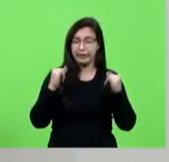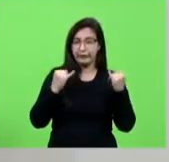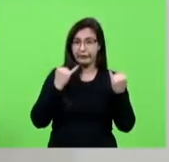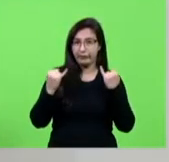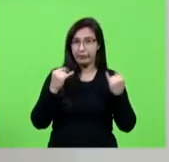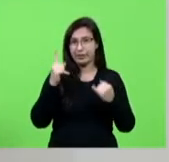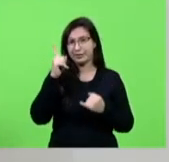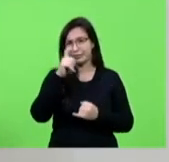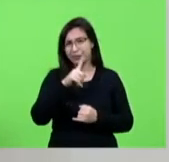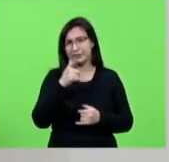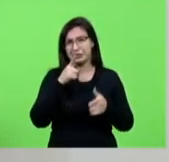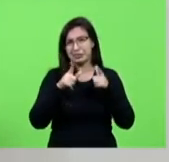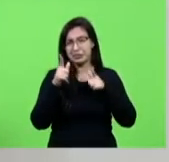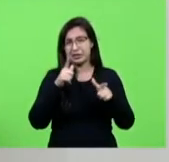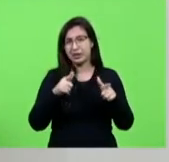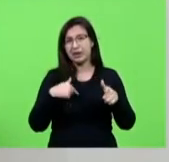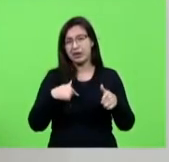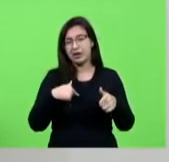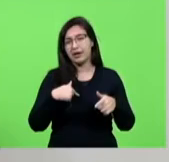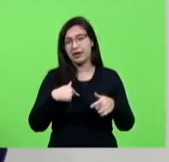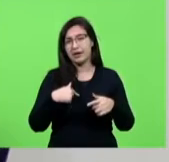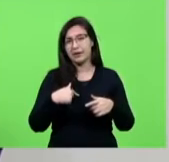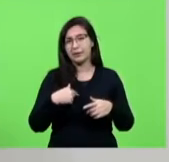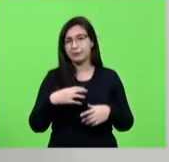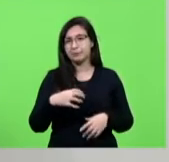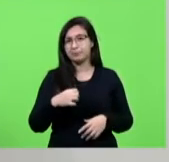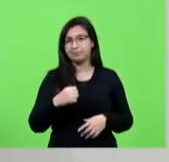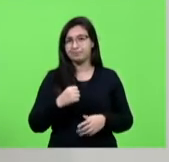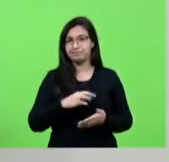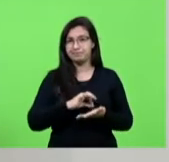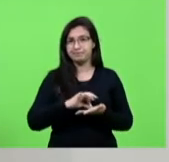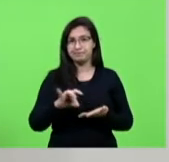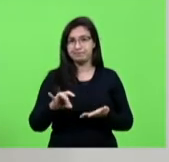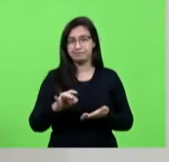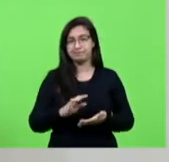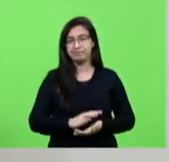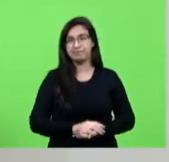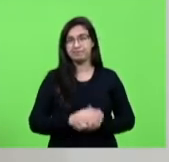manifestação de indignação, presidente. Obrigado.